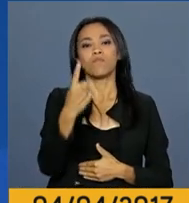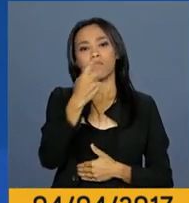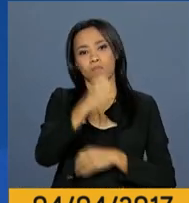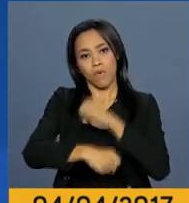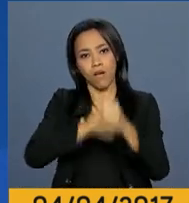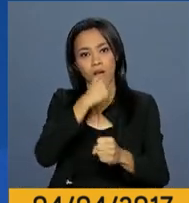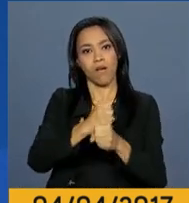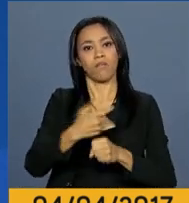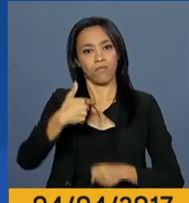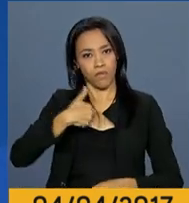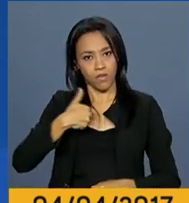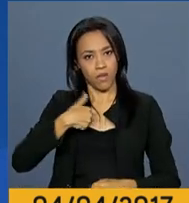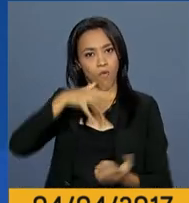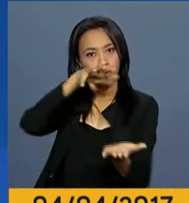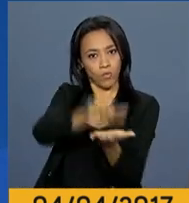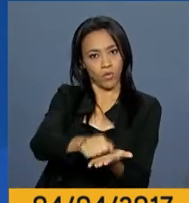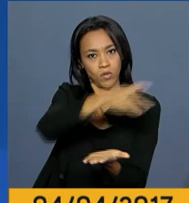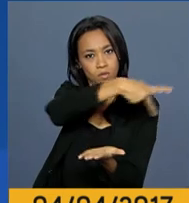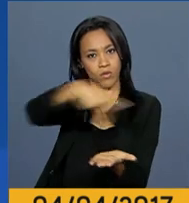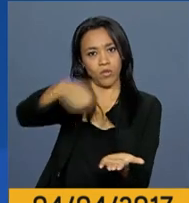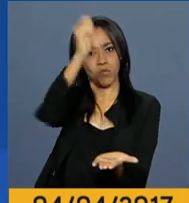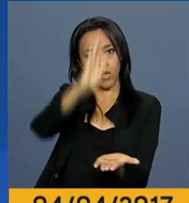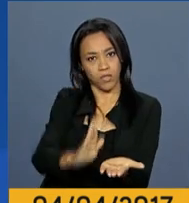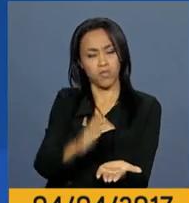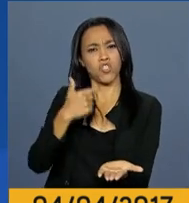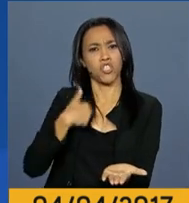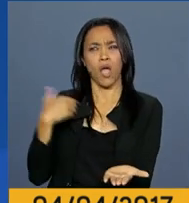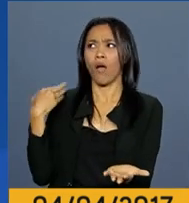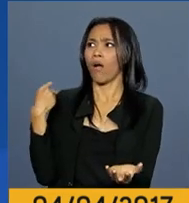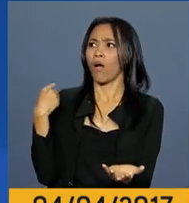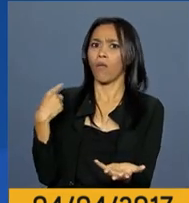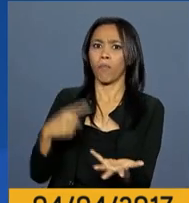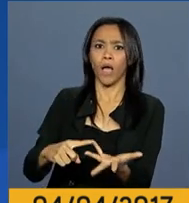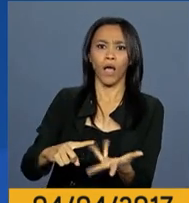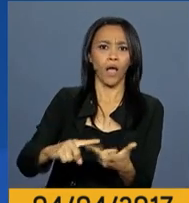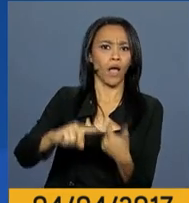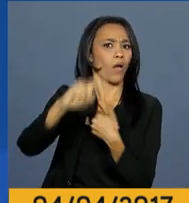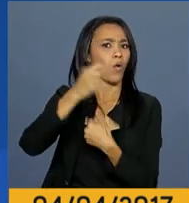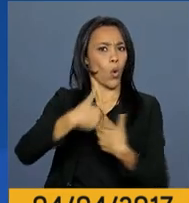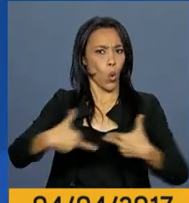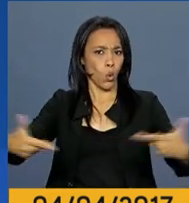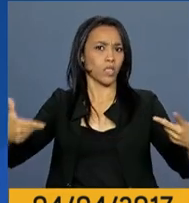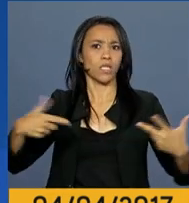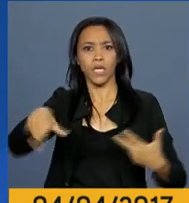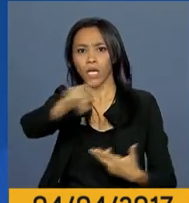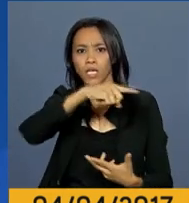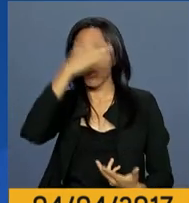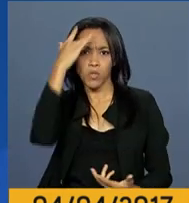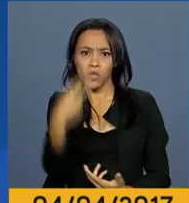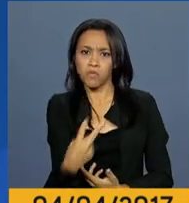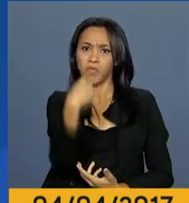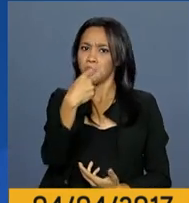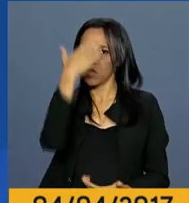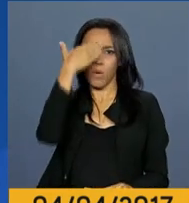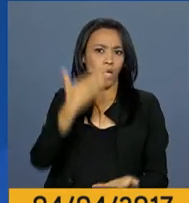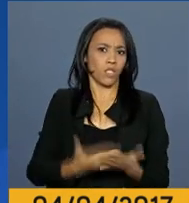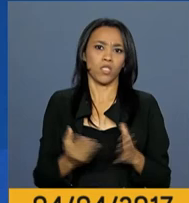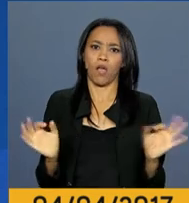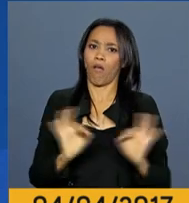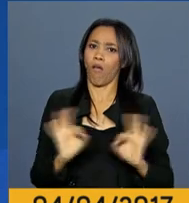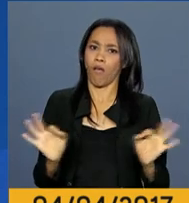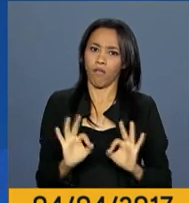já fizemos muitas coisas que as pessoas não acreditavam que pudessem ser